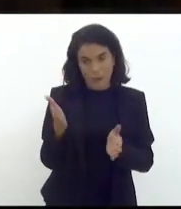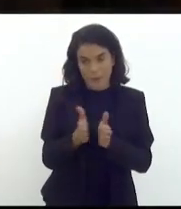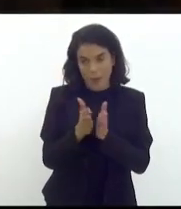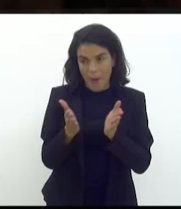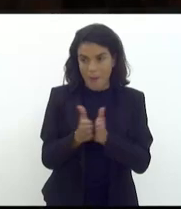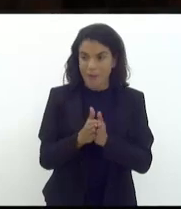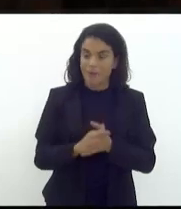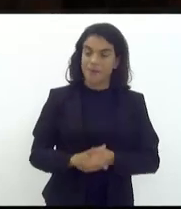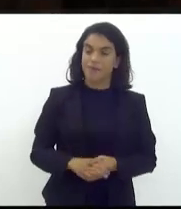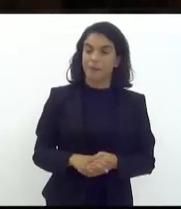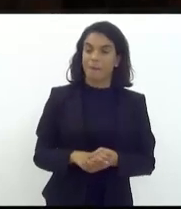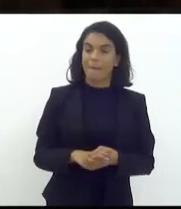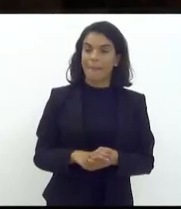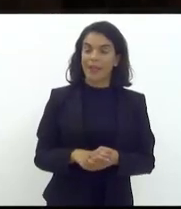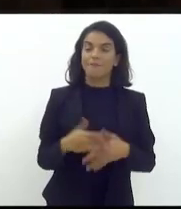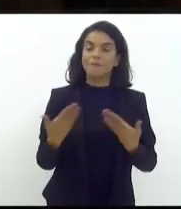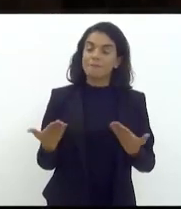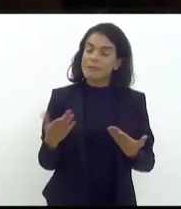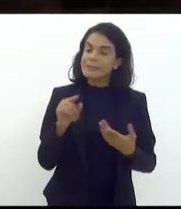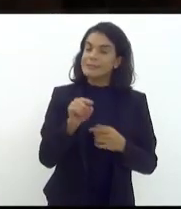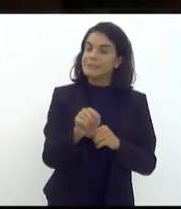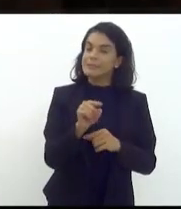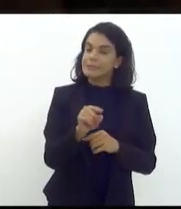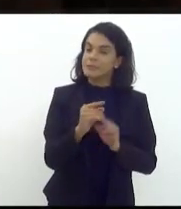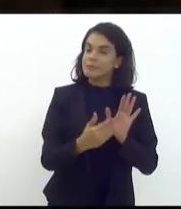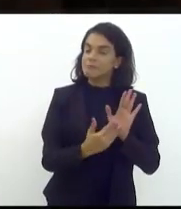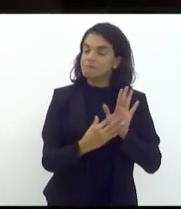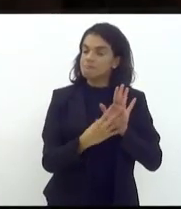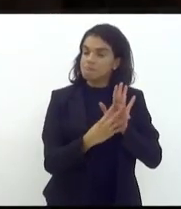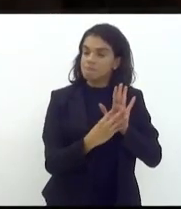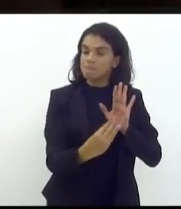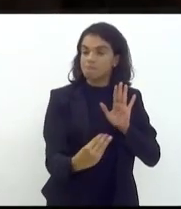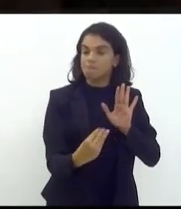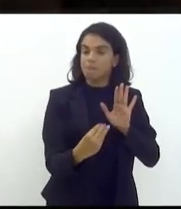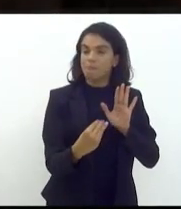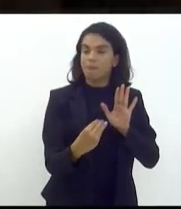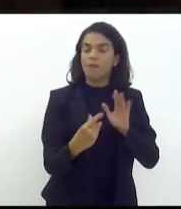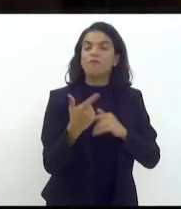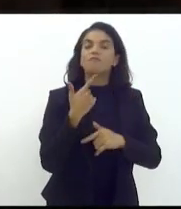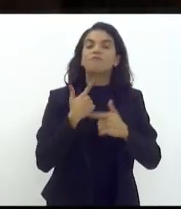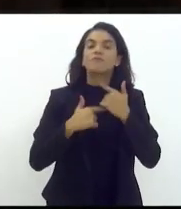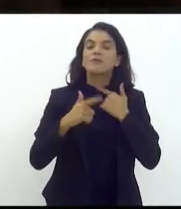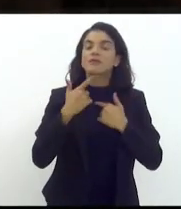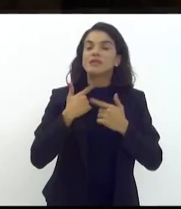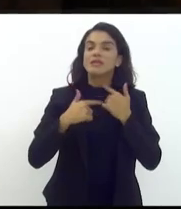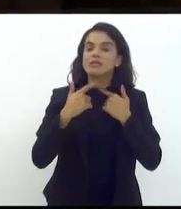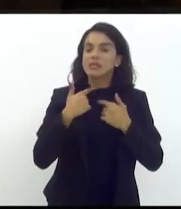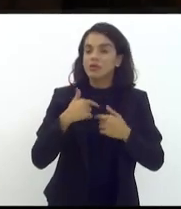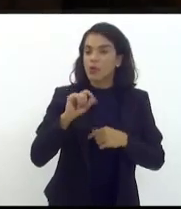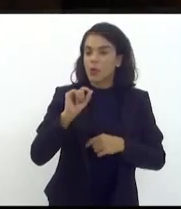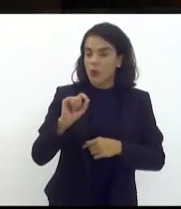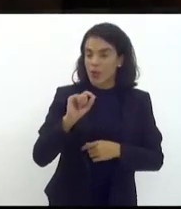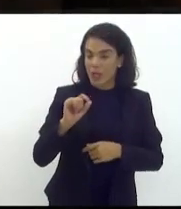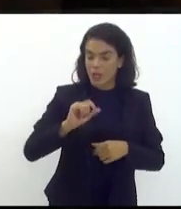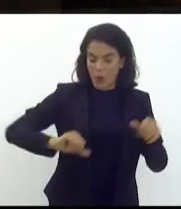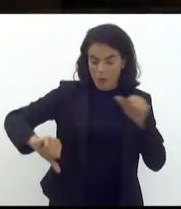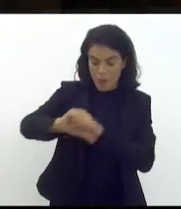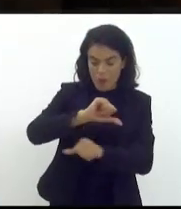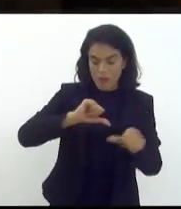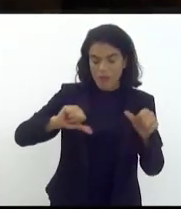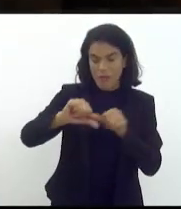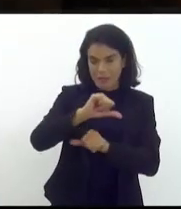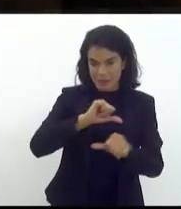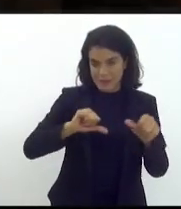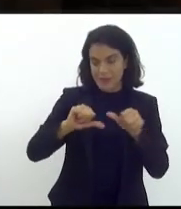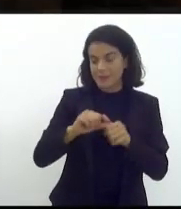isso cogita uma o desejo de uma grande reviravolta